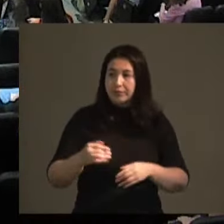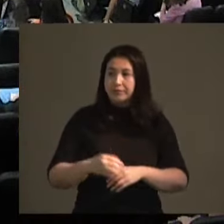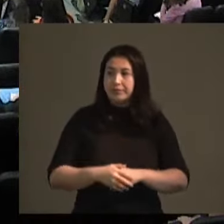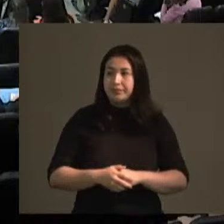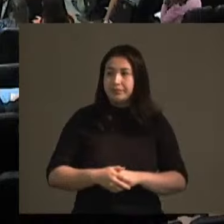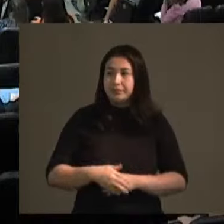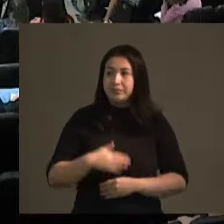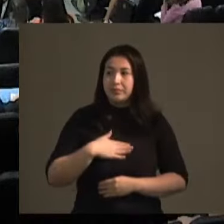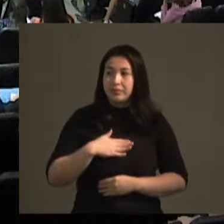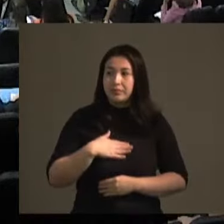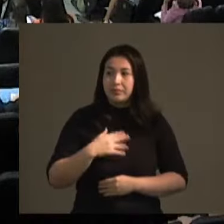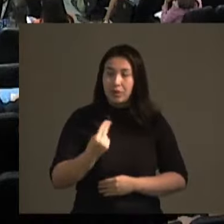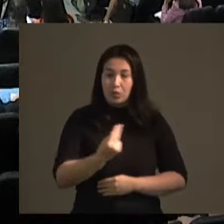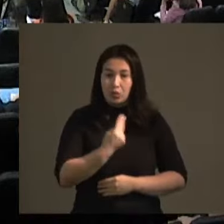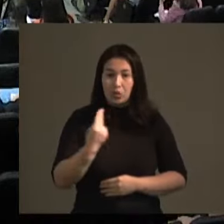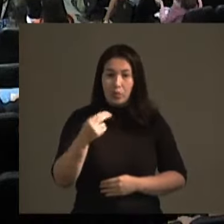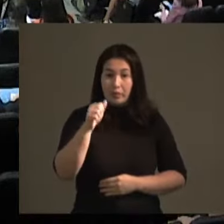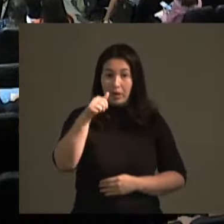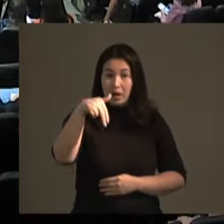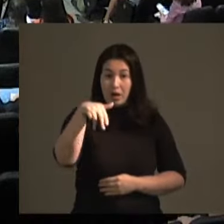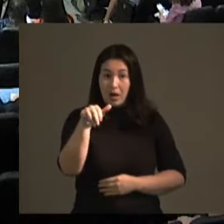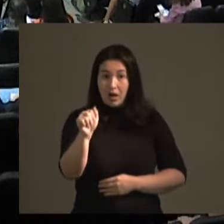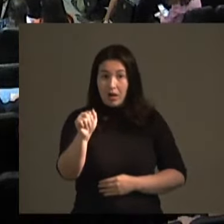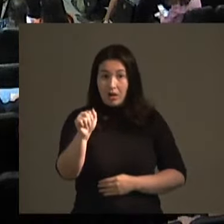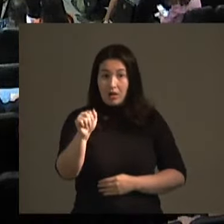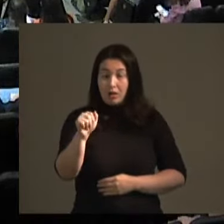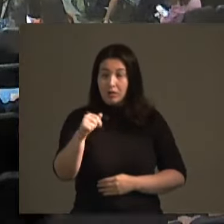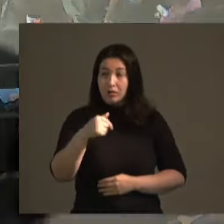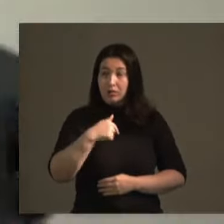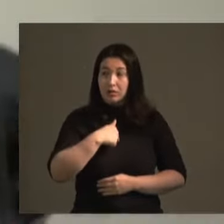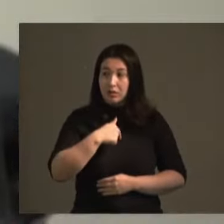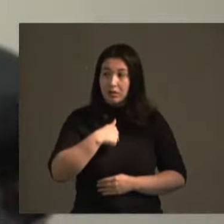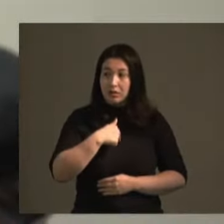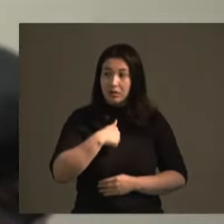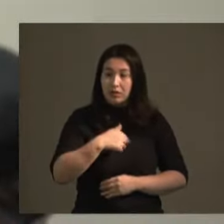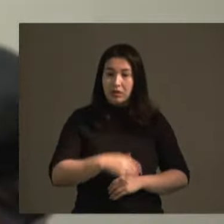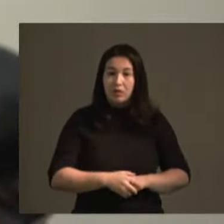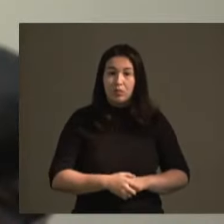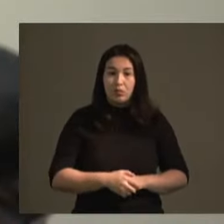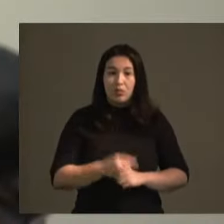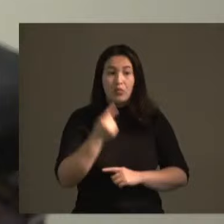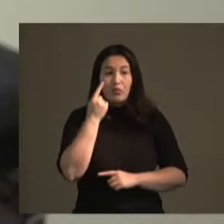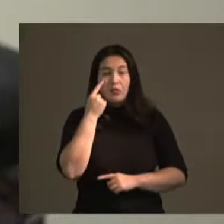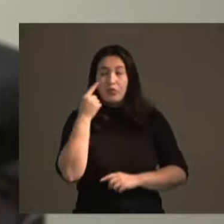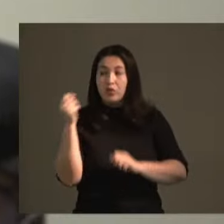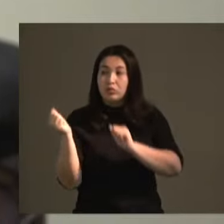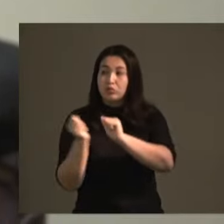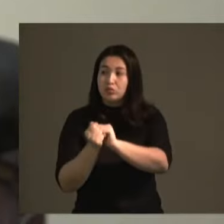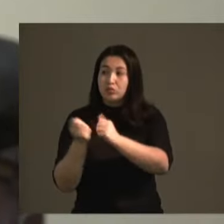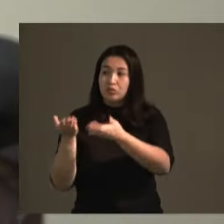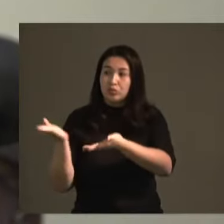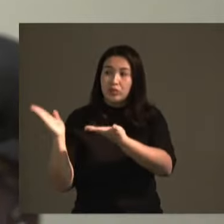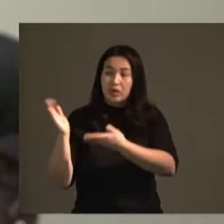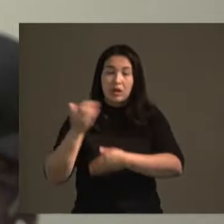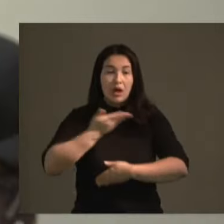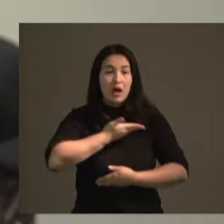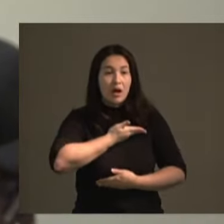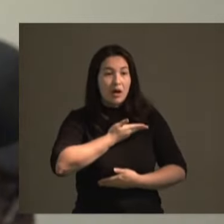tarde, Antônio José. Sou Luana, docente do Instituto Federal Catarinense. Estou acompanhada aqui de colegas servidores